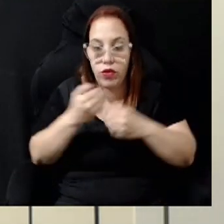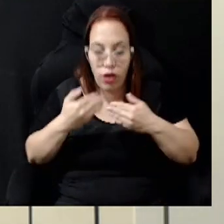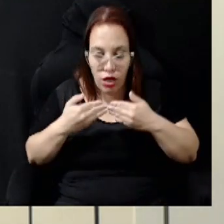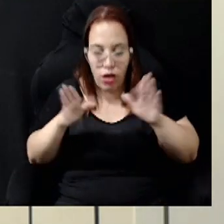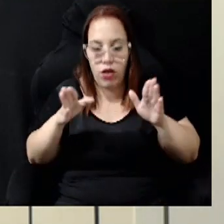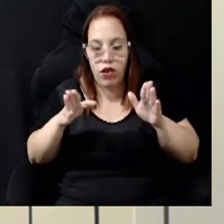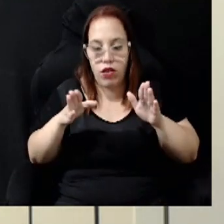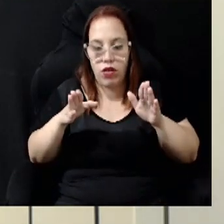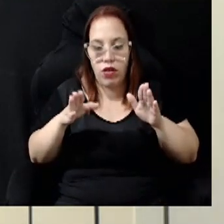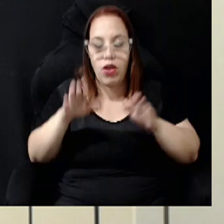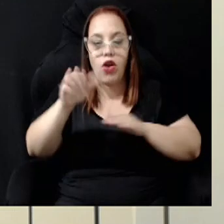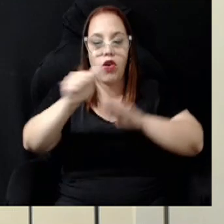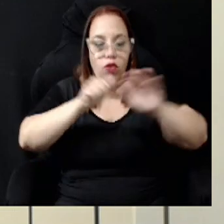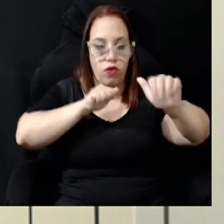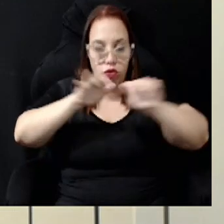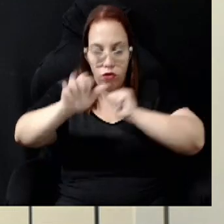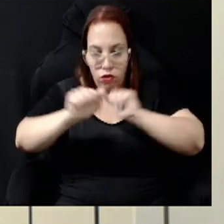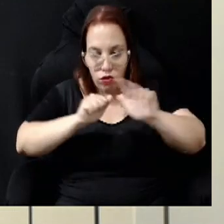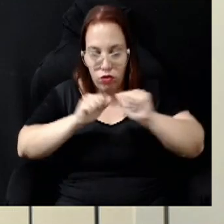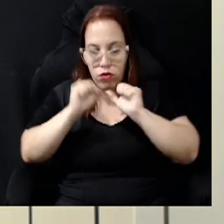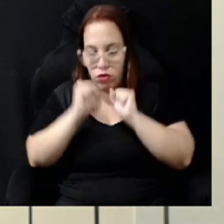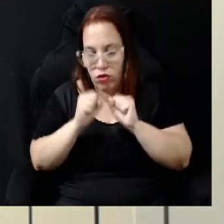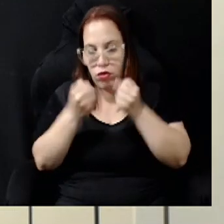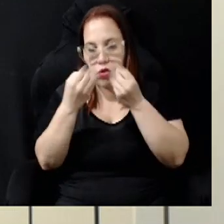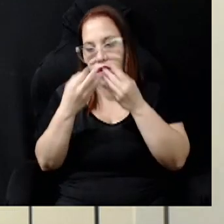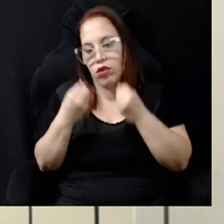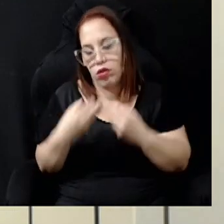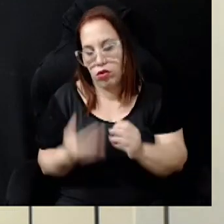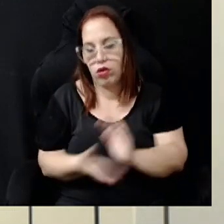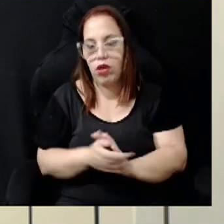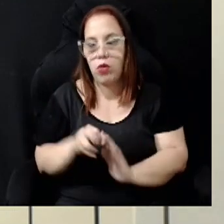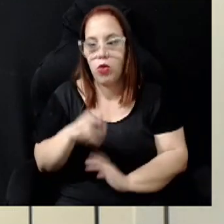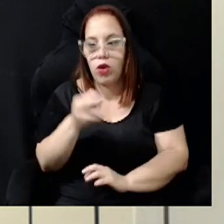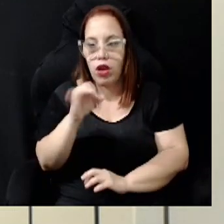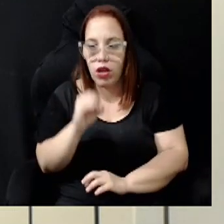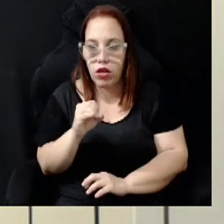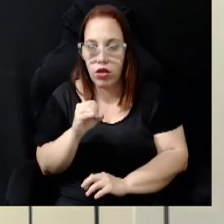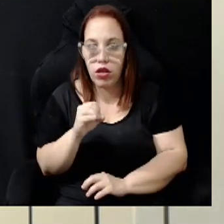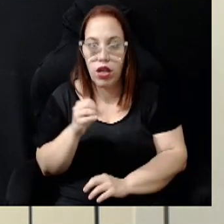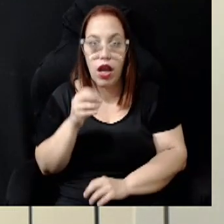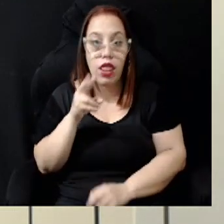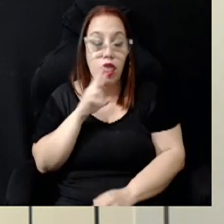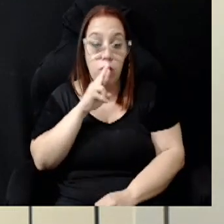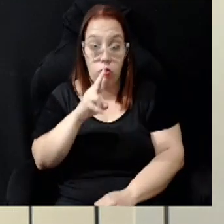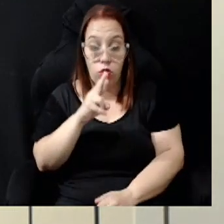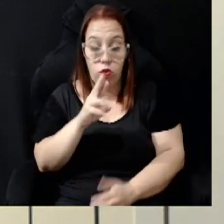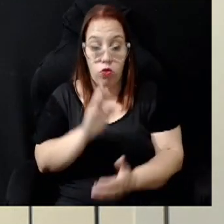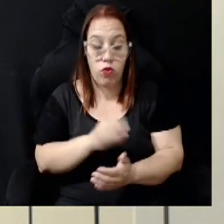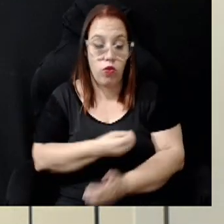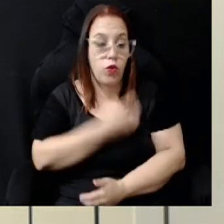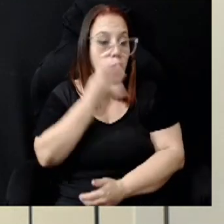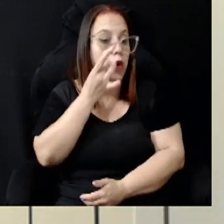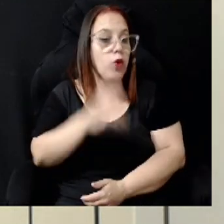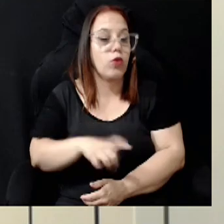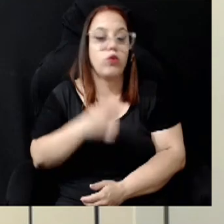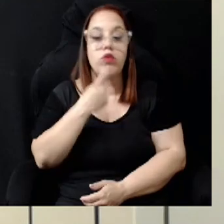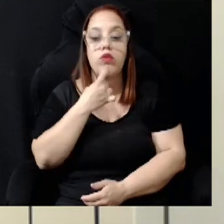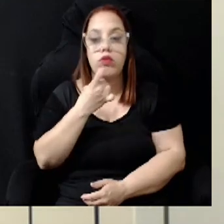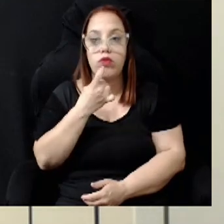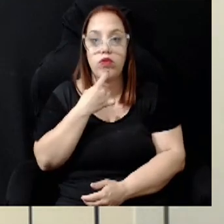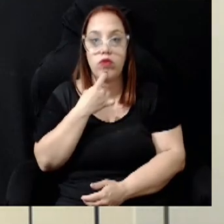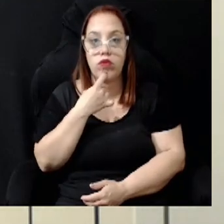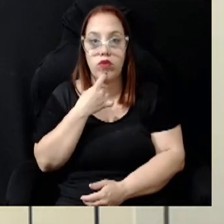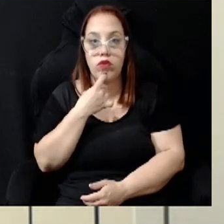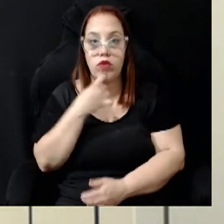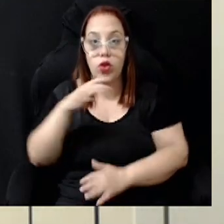chamar para a gente poder informar, então, aqui a apuração em tempo real da cidade de Campinas, das cidades da